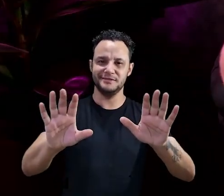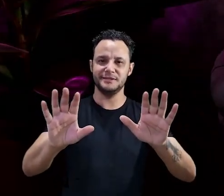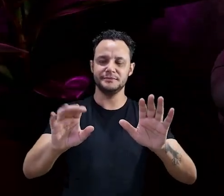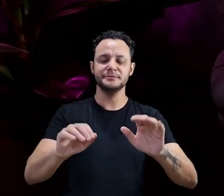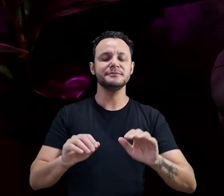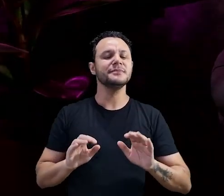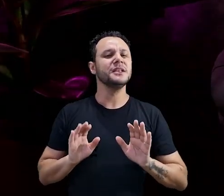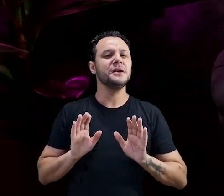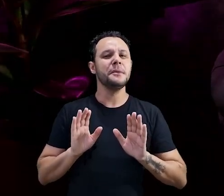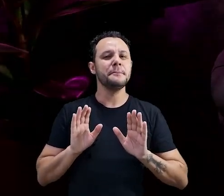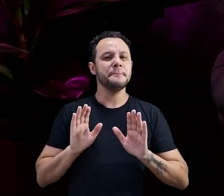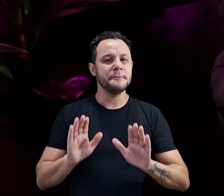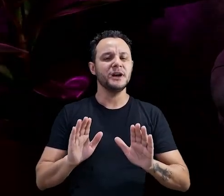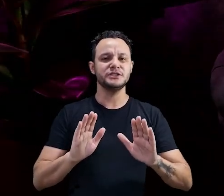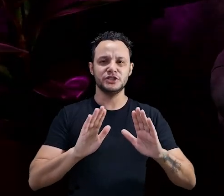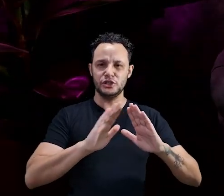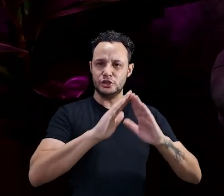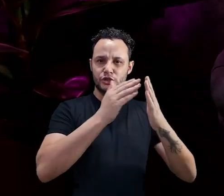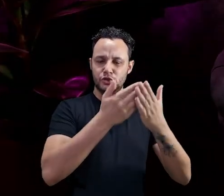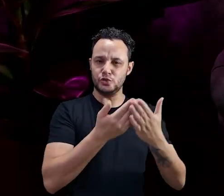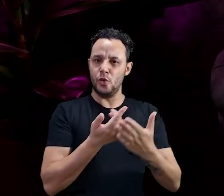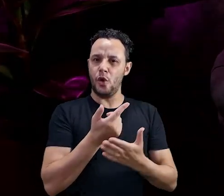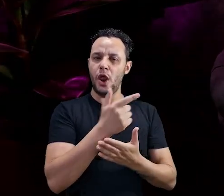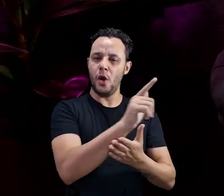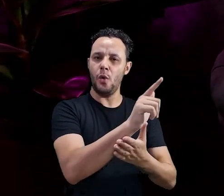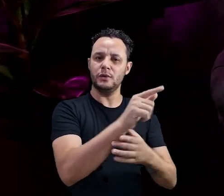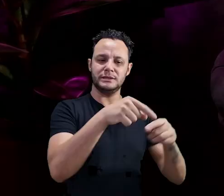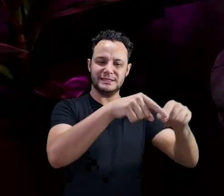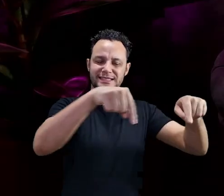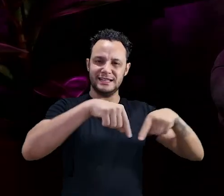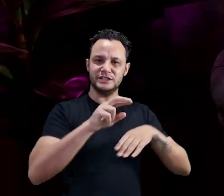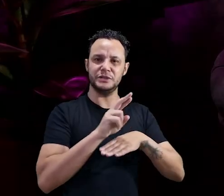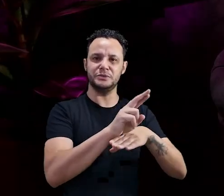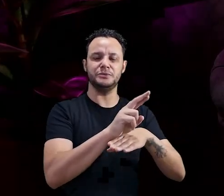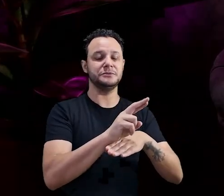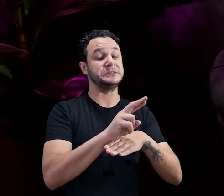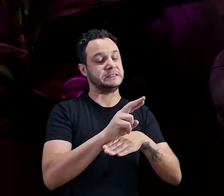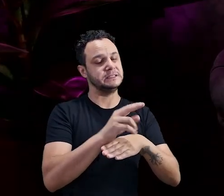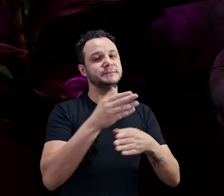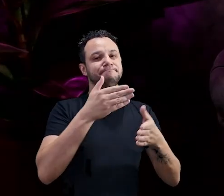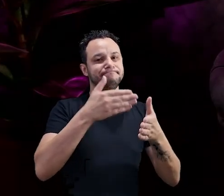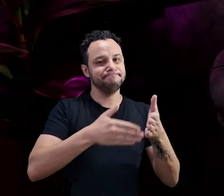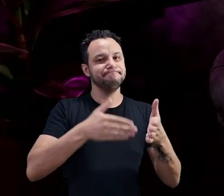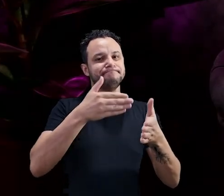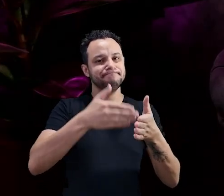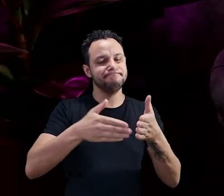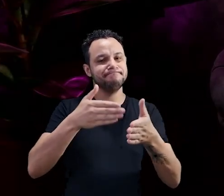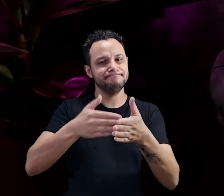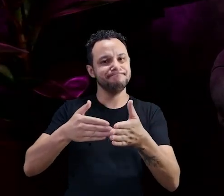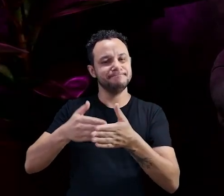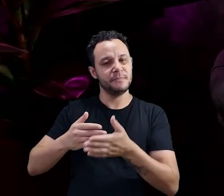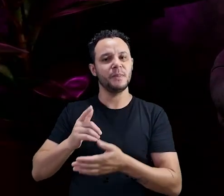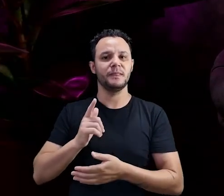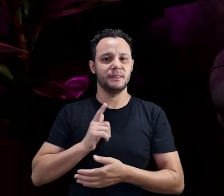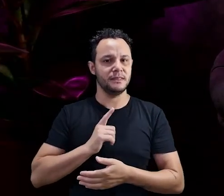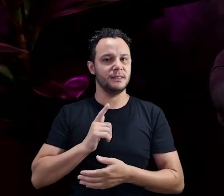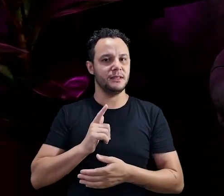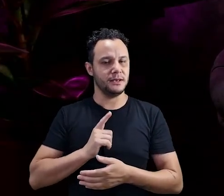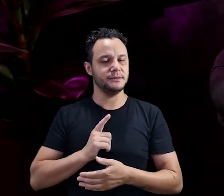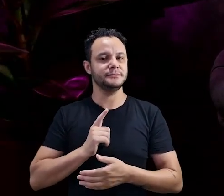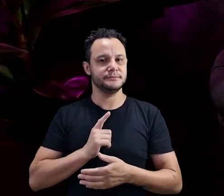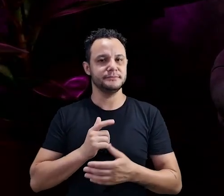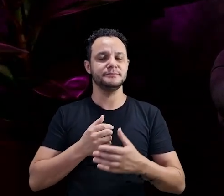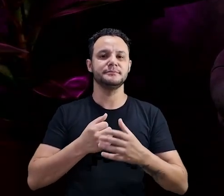disponibilize a sala de recursos. Mas esse uso da sala de recursos, ele enfrenta alguns desafios para